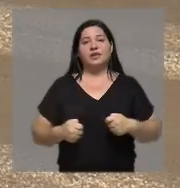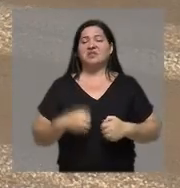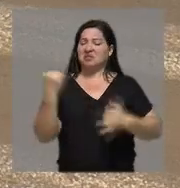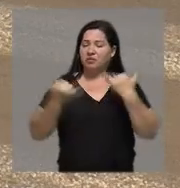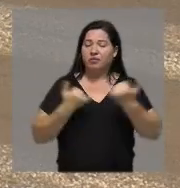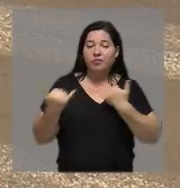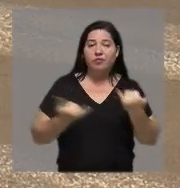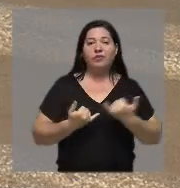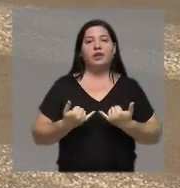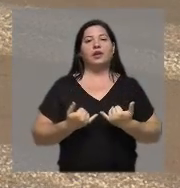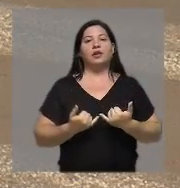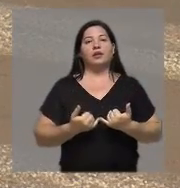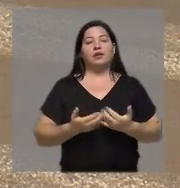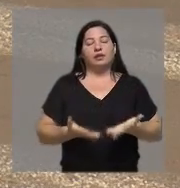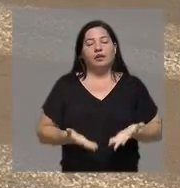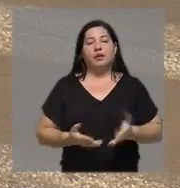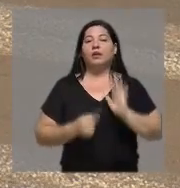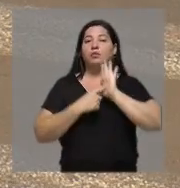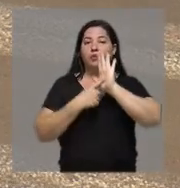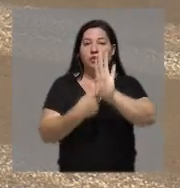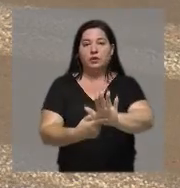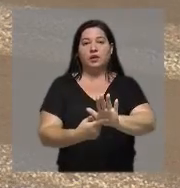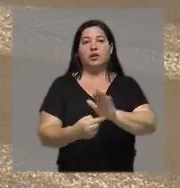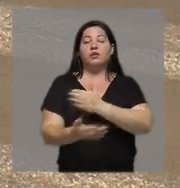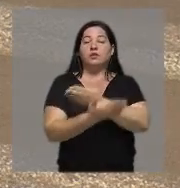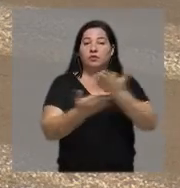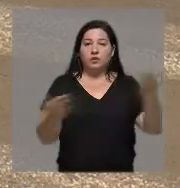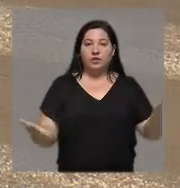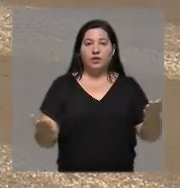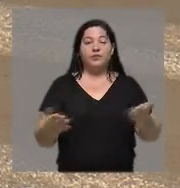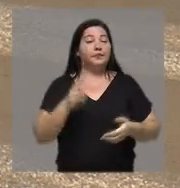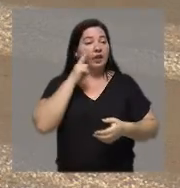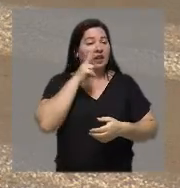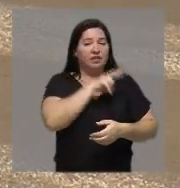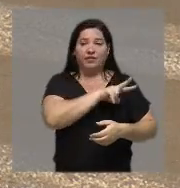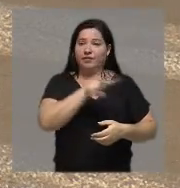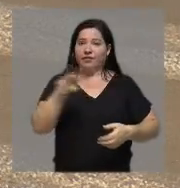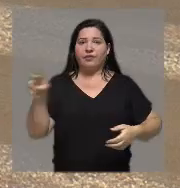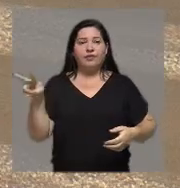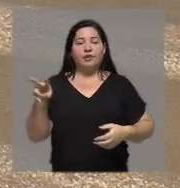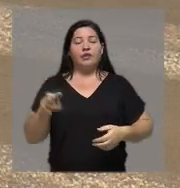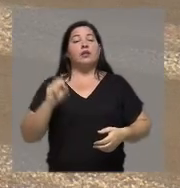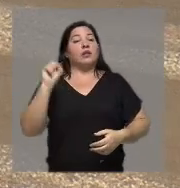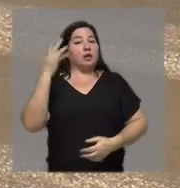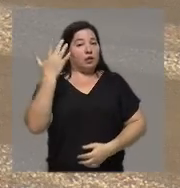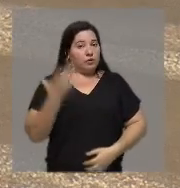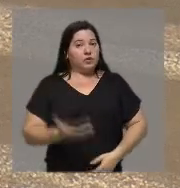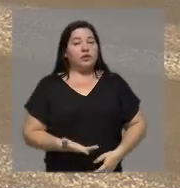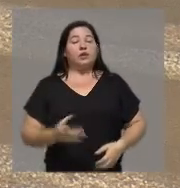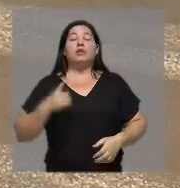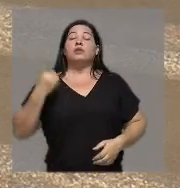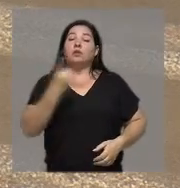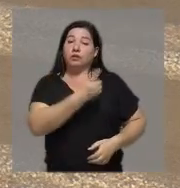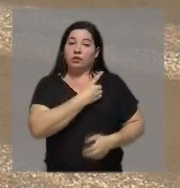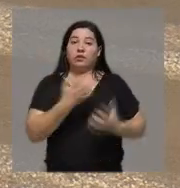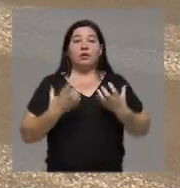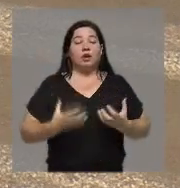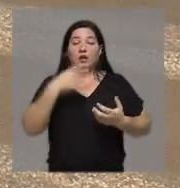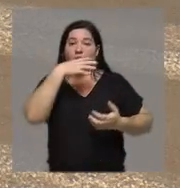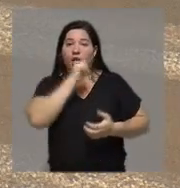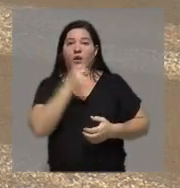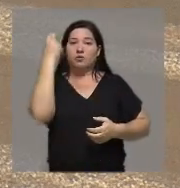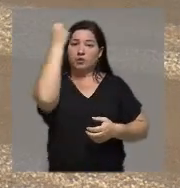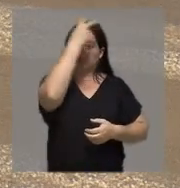é devida, né, está mostrando aqui, vocês estão podendo ver de perto toda essa realidade. Então nós esperamos, né, que tão breve